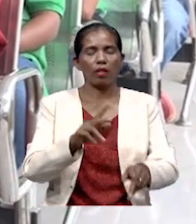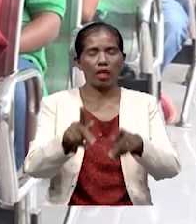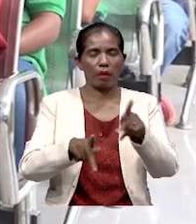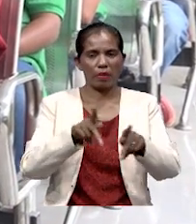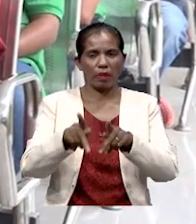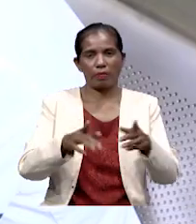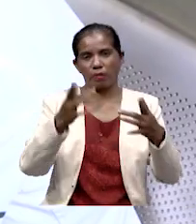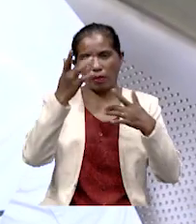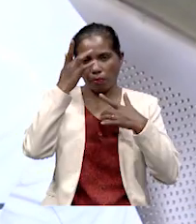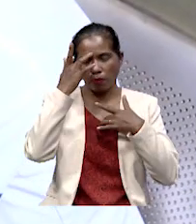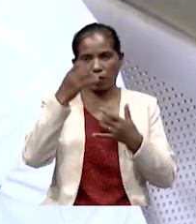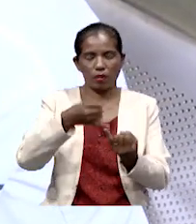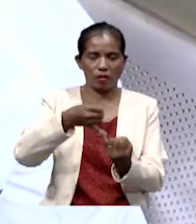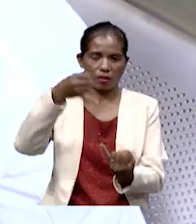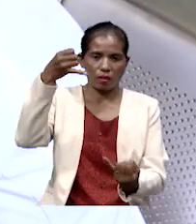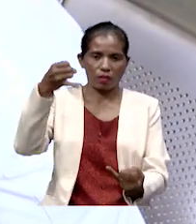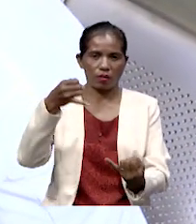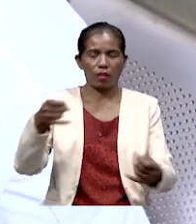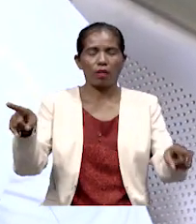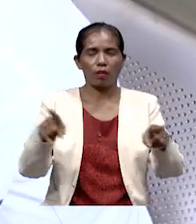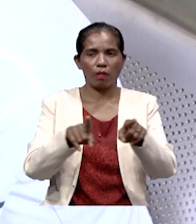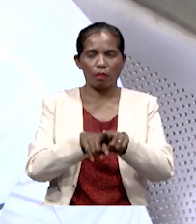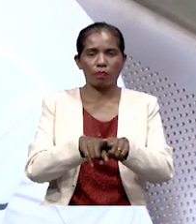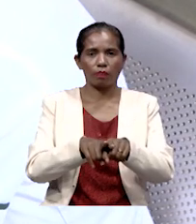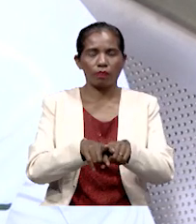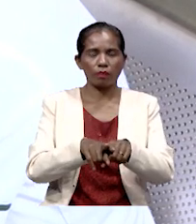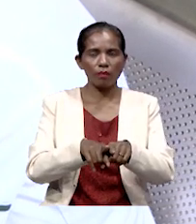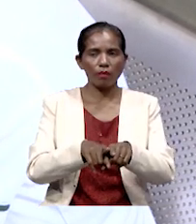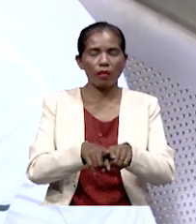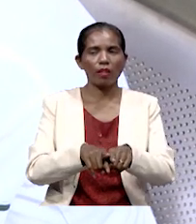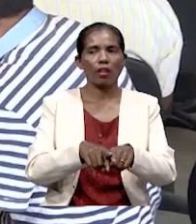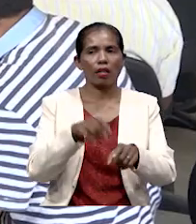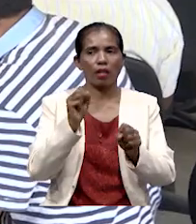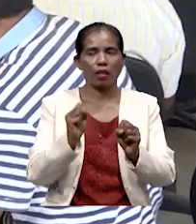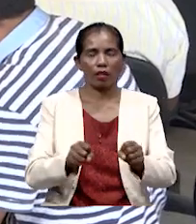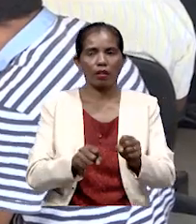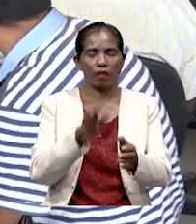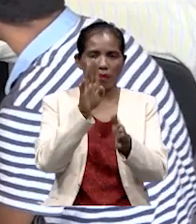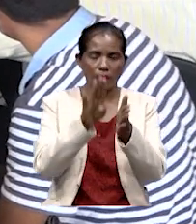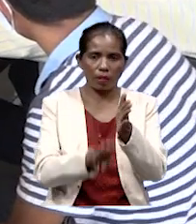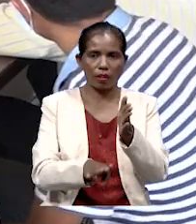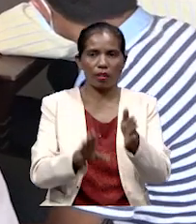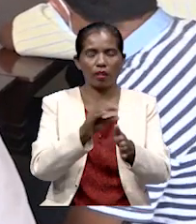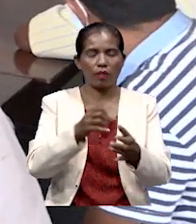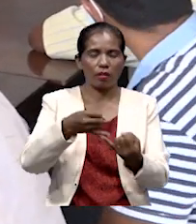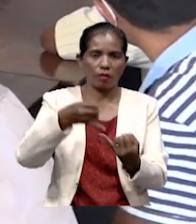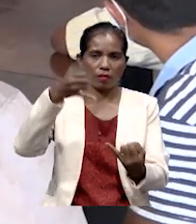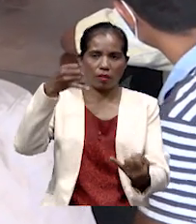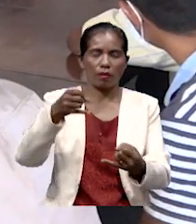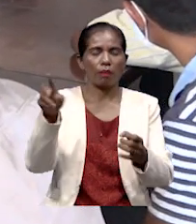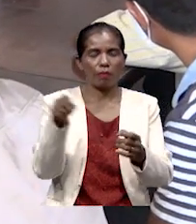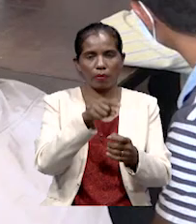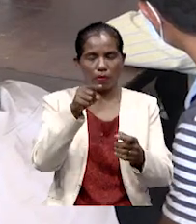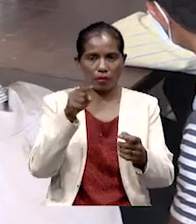nutrição saiba por cento rito nulo recintoluliu ba ia categoria Raish Badak no Crecas Marang por